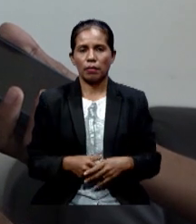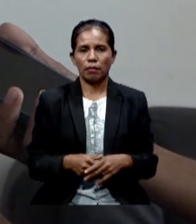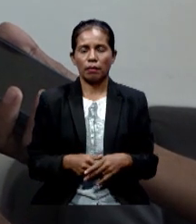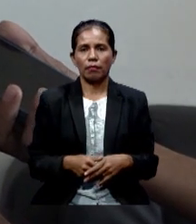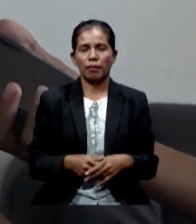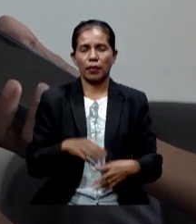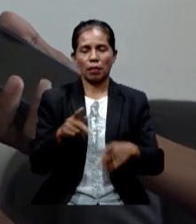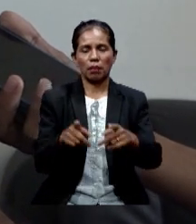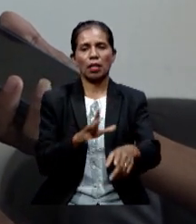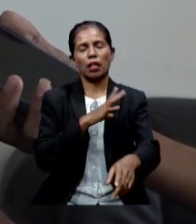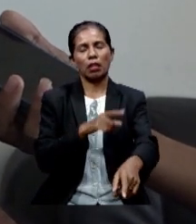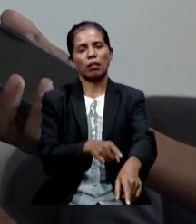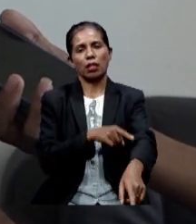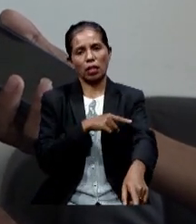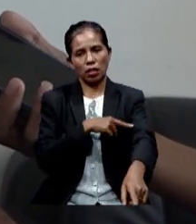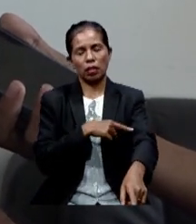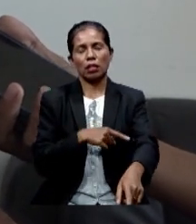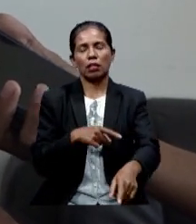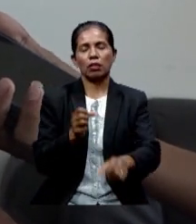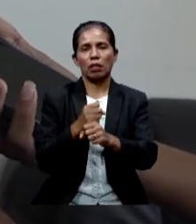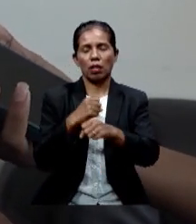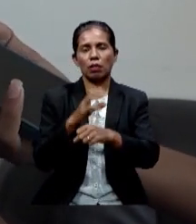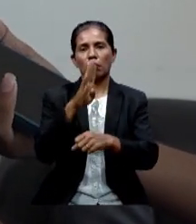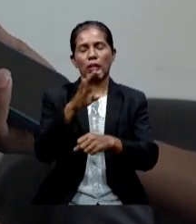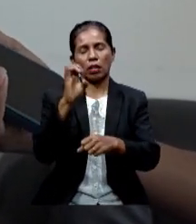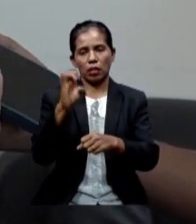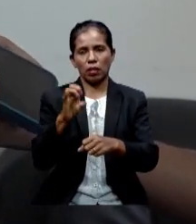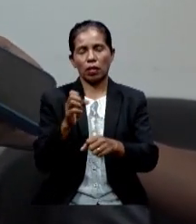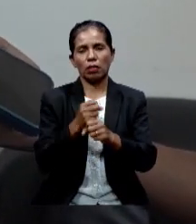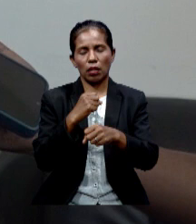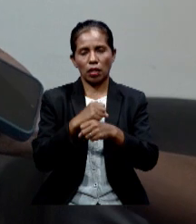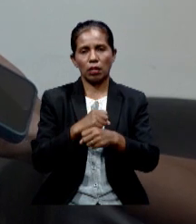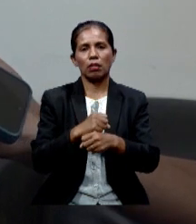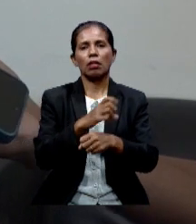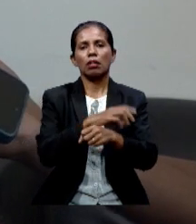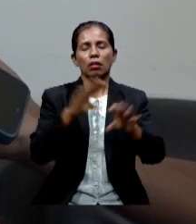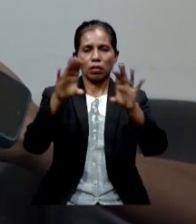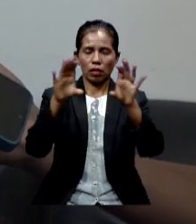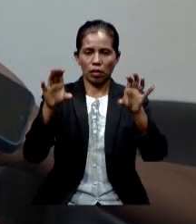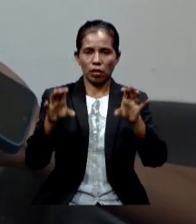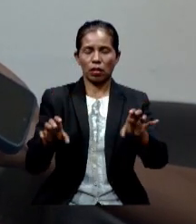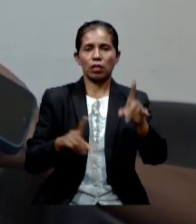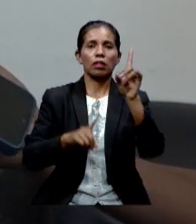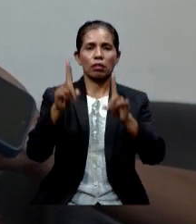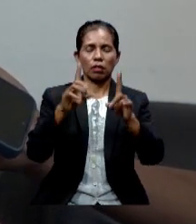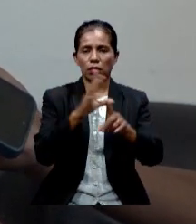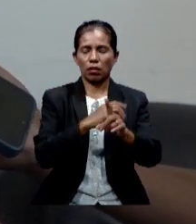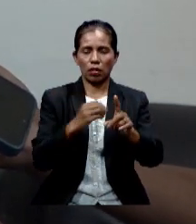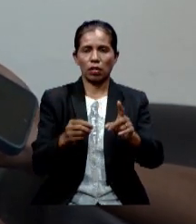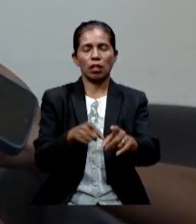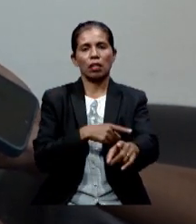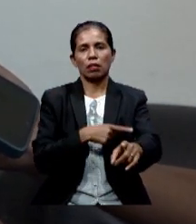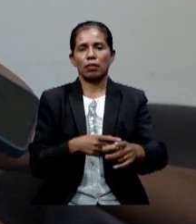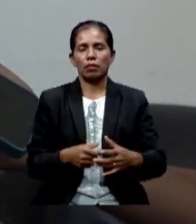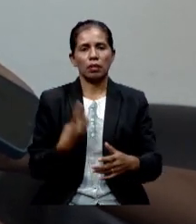mai clear liu hein itu trata documento ser ni o trata ser tira un casa ser ni mesmo edili que ya mos municipio ser